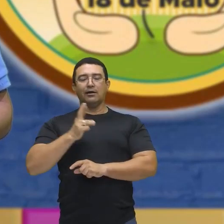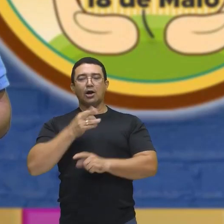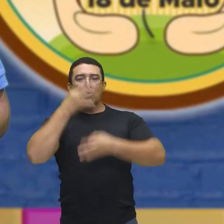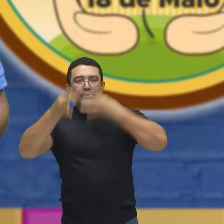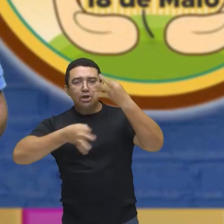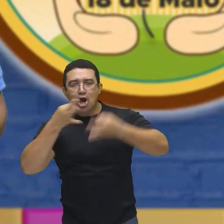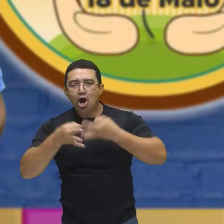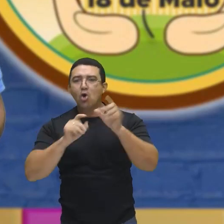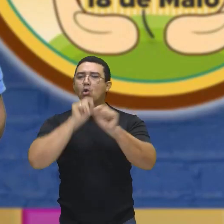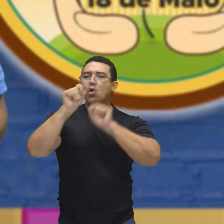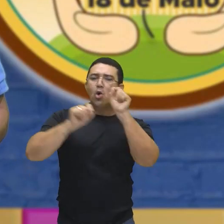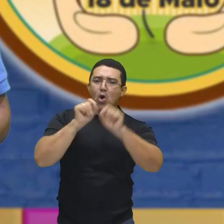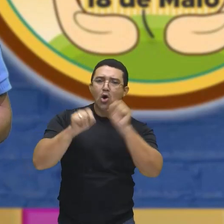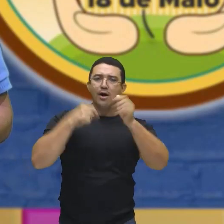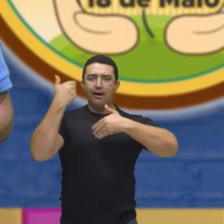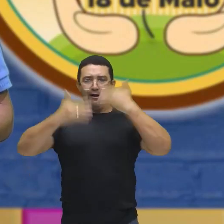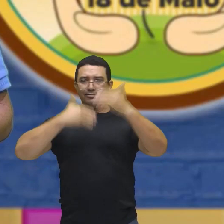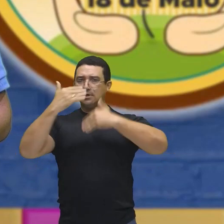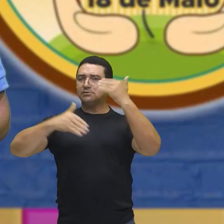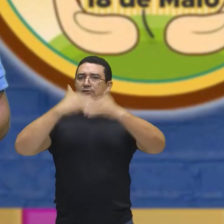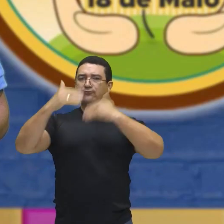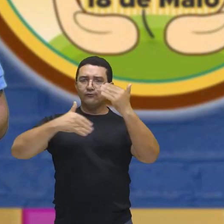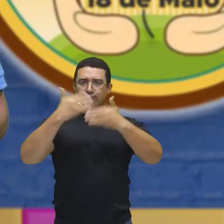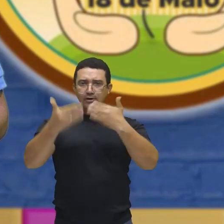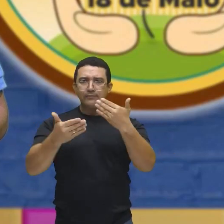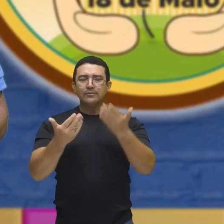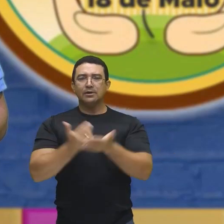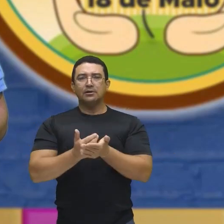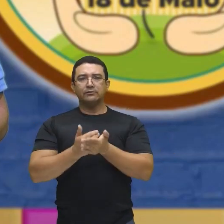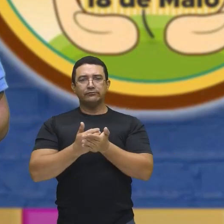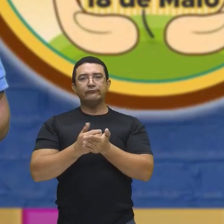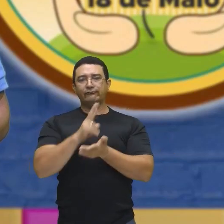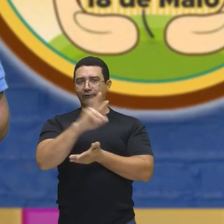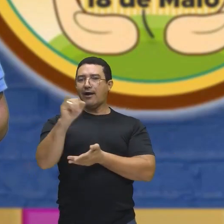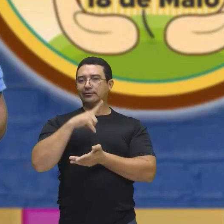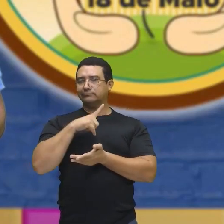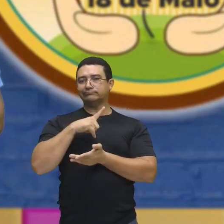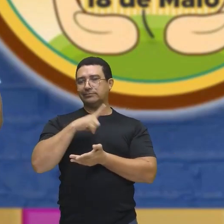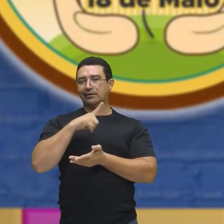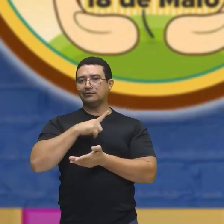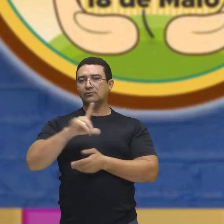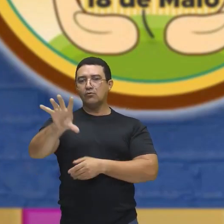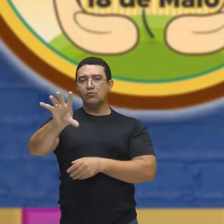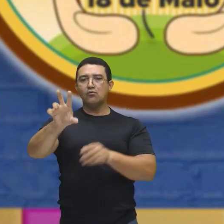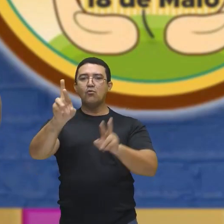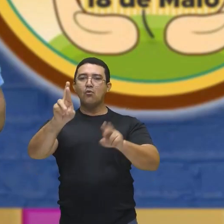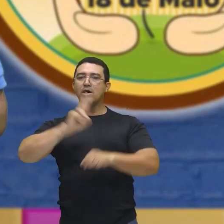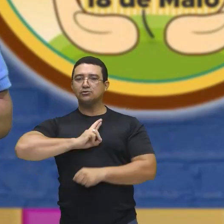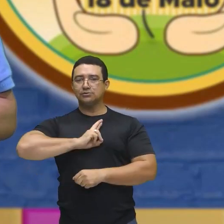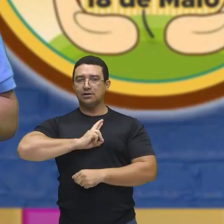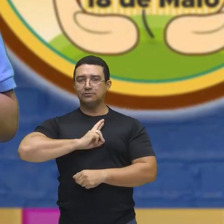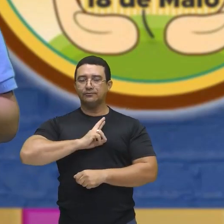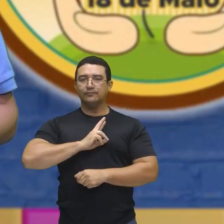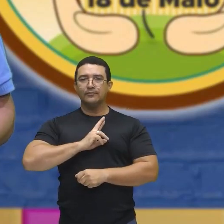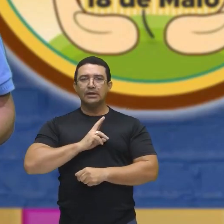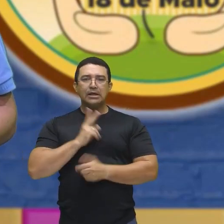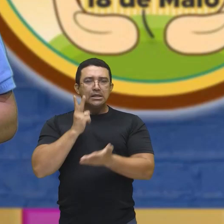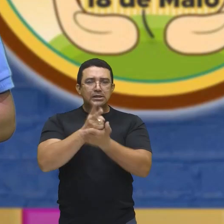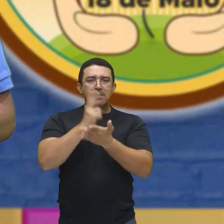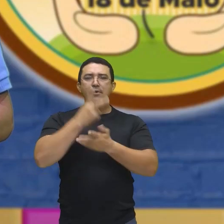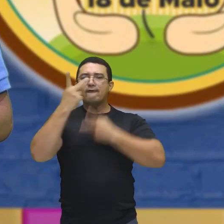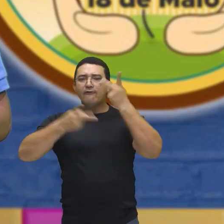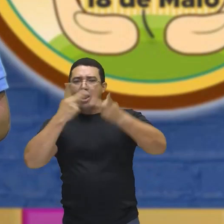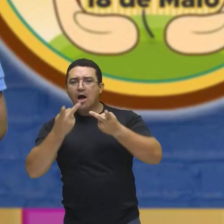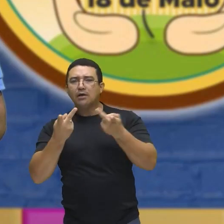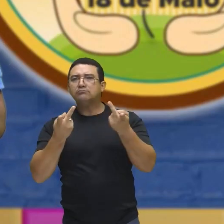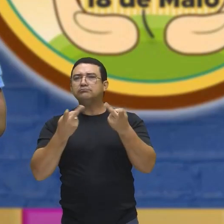nós vamos desenvolver, nós vamos colher um resultado, certo? Sempre quando eu falava em questão cultural, as